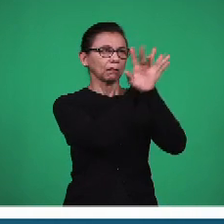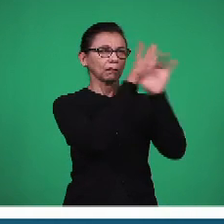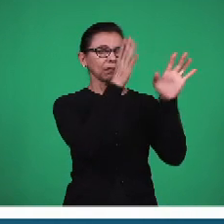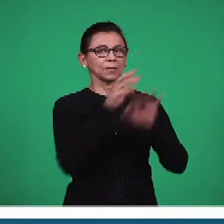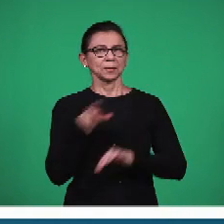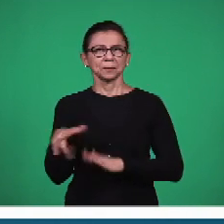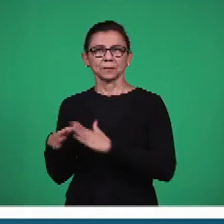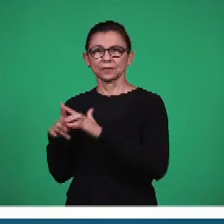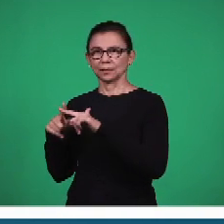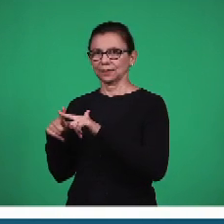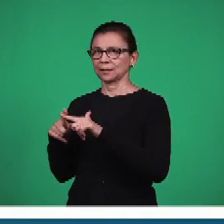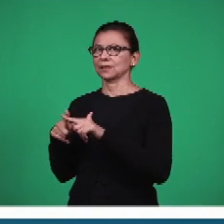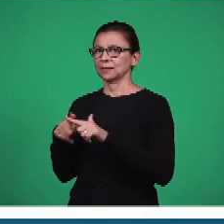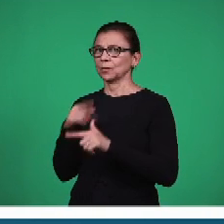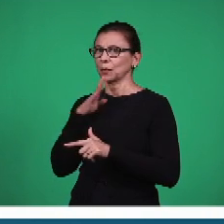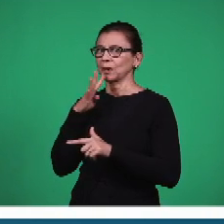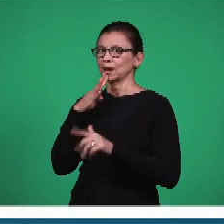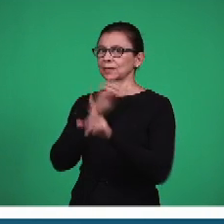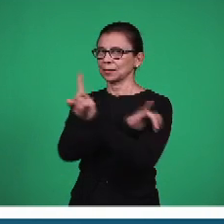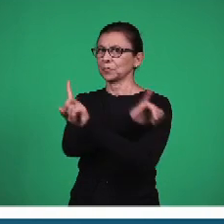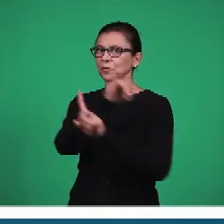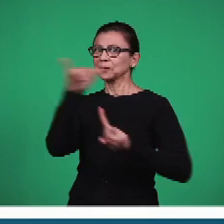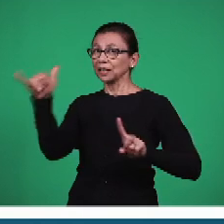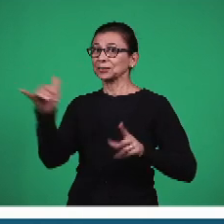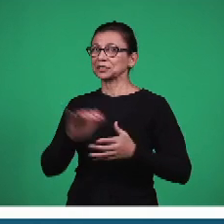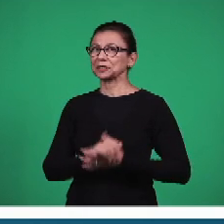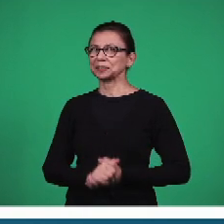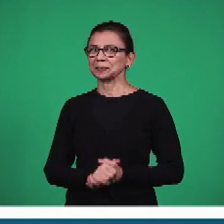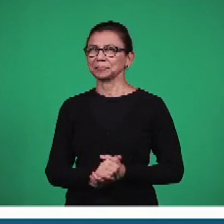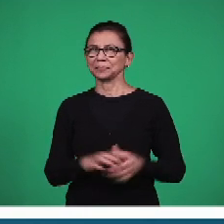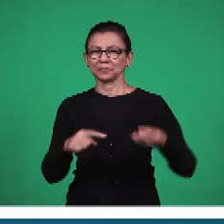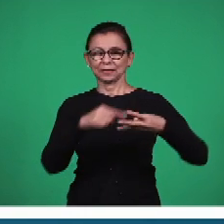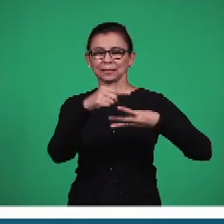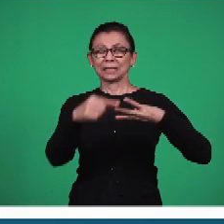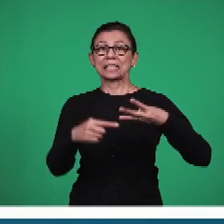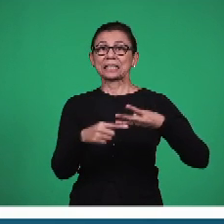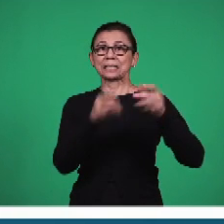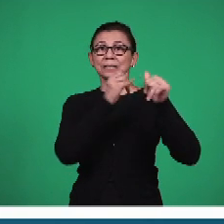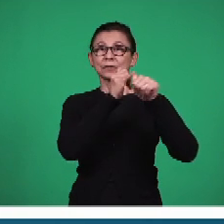isso é profético e ficou registrado aí na história. Essas 3 trombetas.